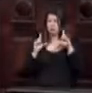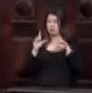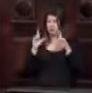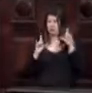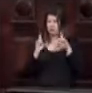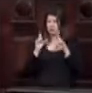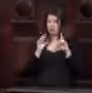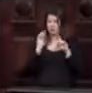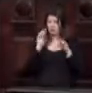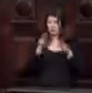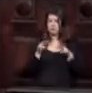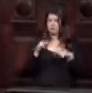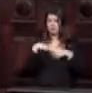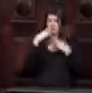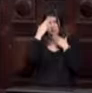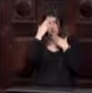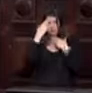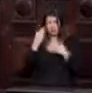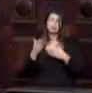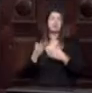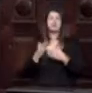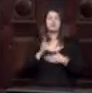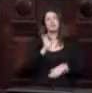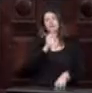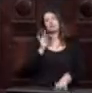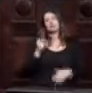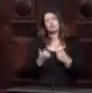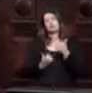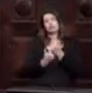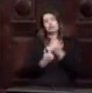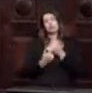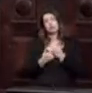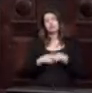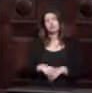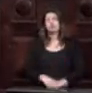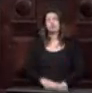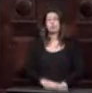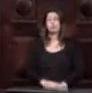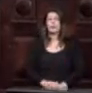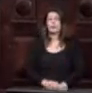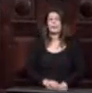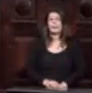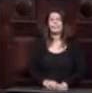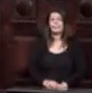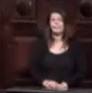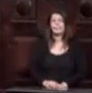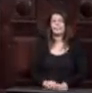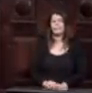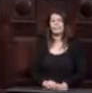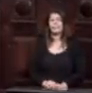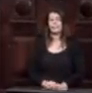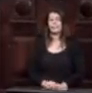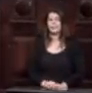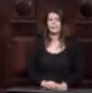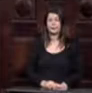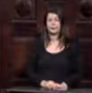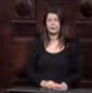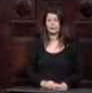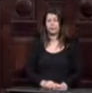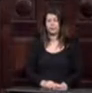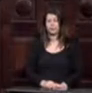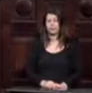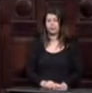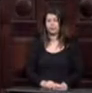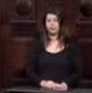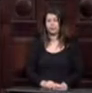um dos deputados, assessoria e a imprensa presente. Deputado Edson Albertassi. Presidente, eu anunciei que encaminharia aos